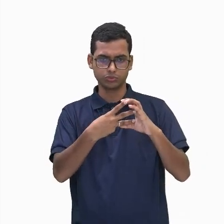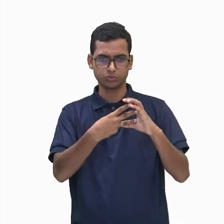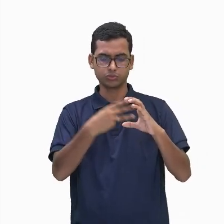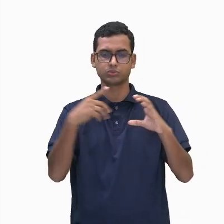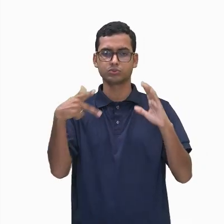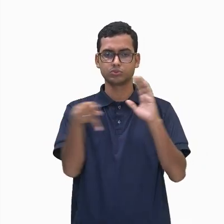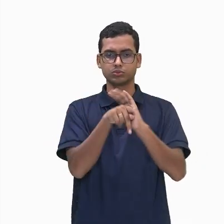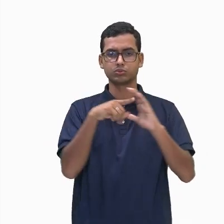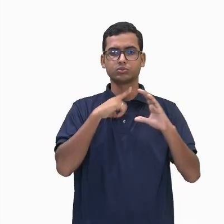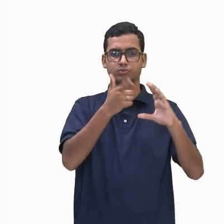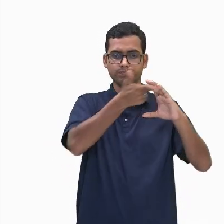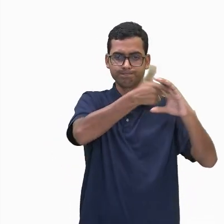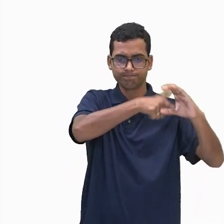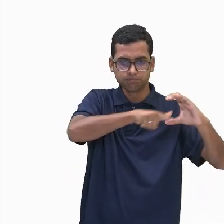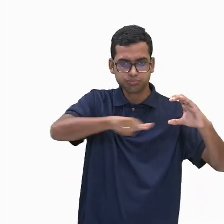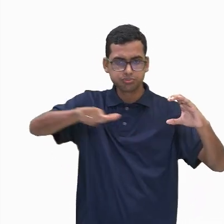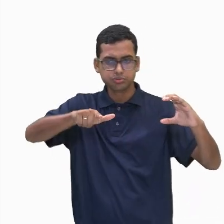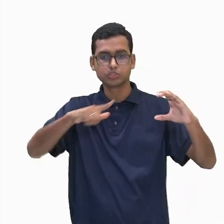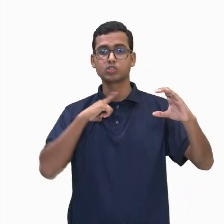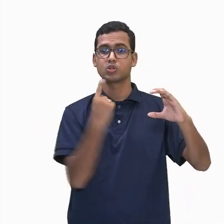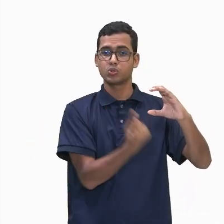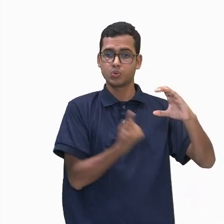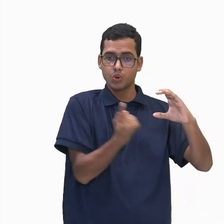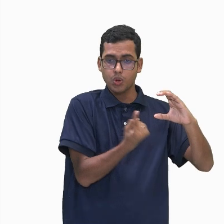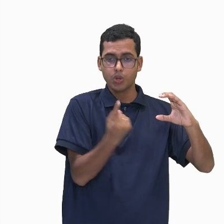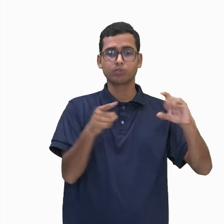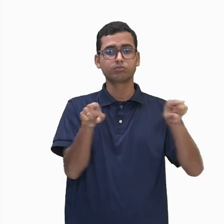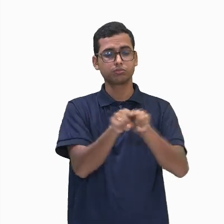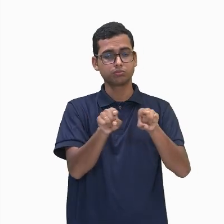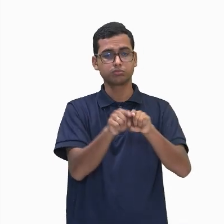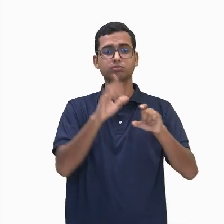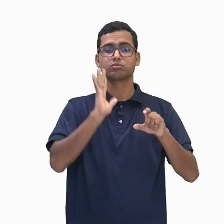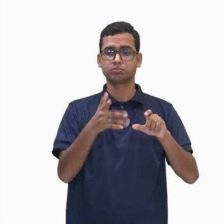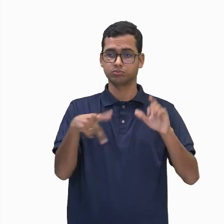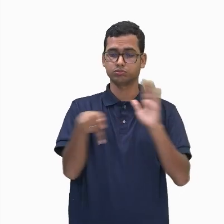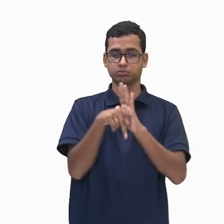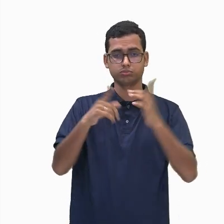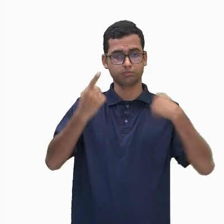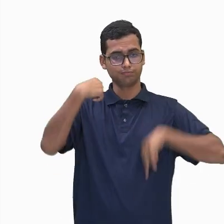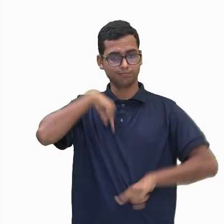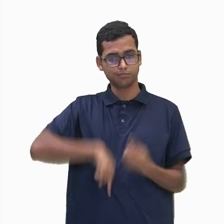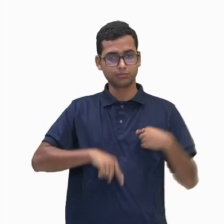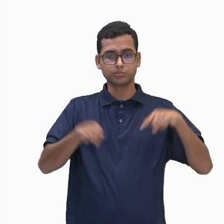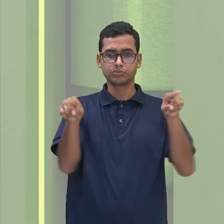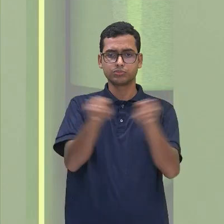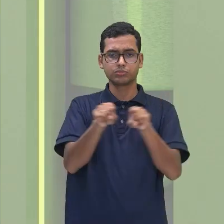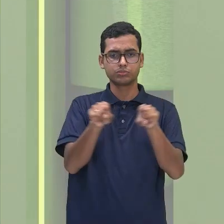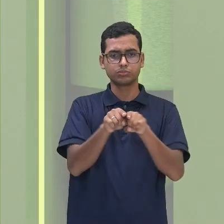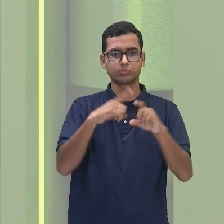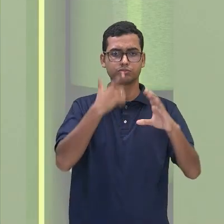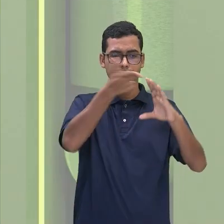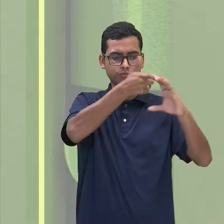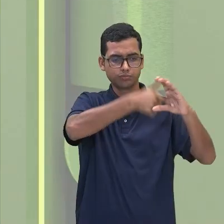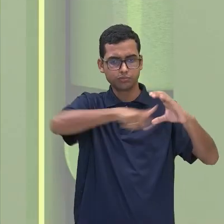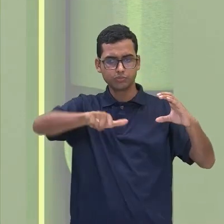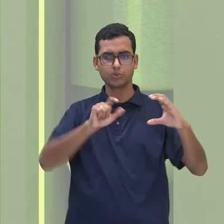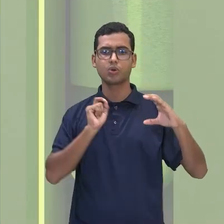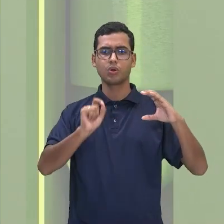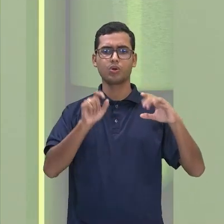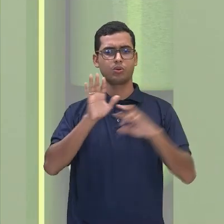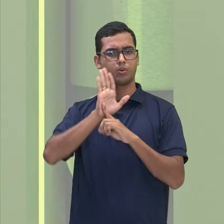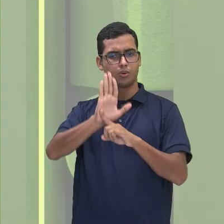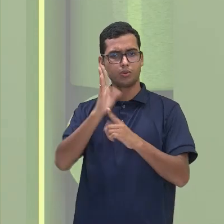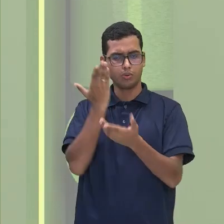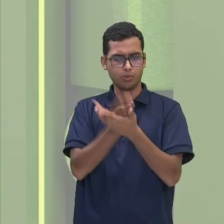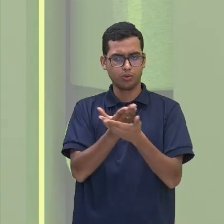procariontes, ela sozinha já é o organismo, tá? As células procariontes, como nós